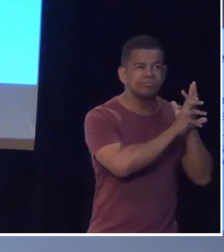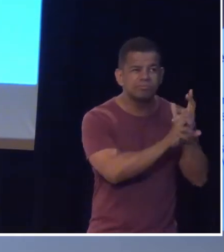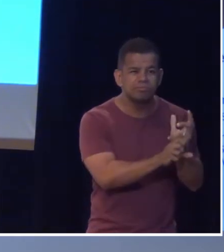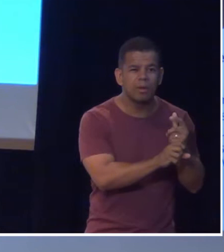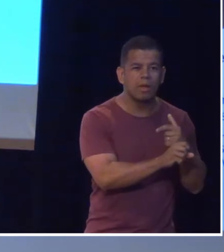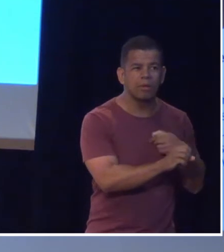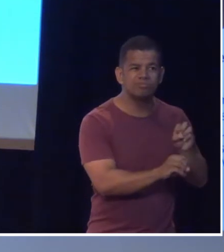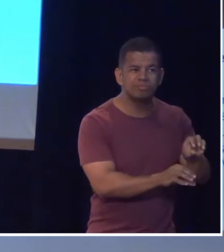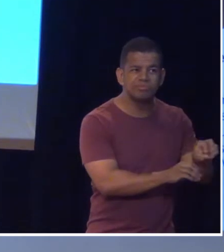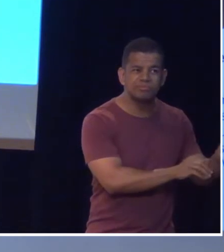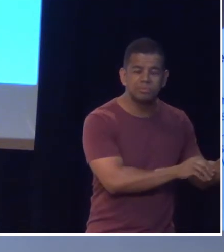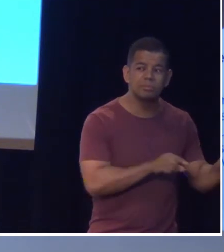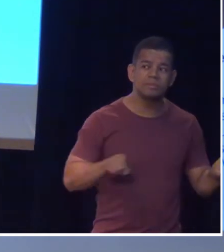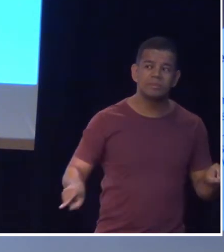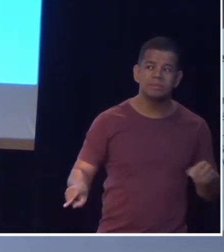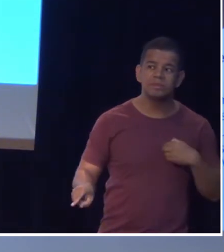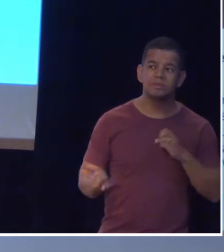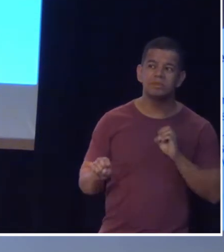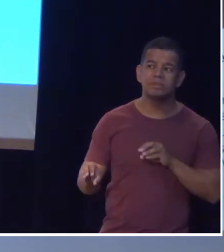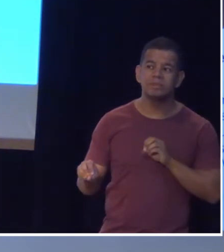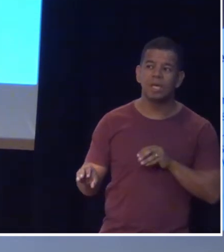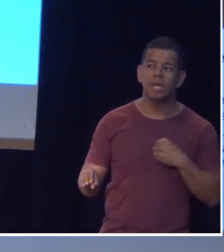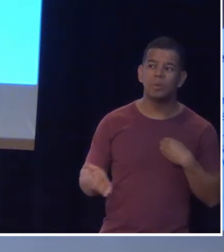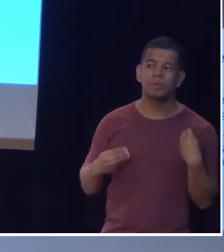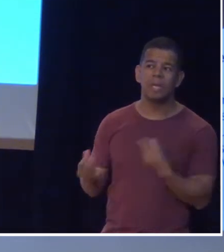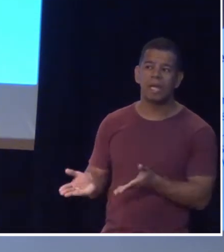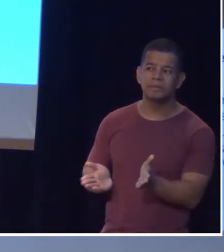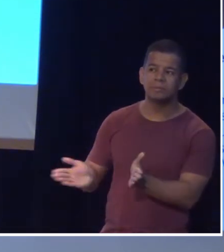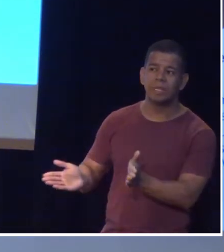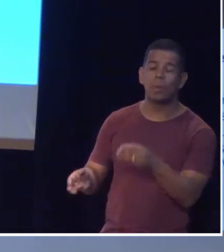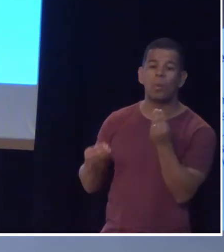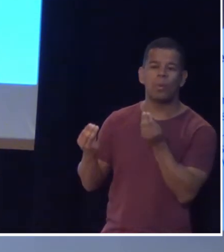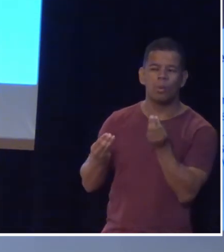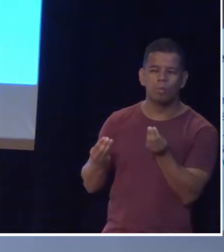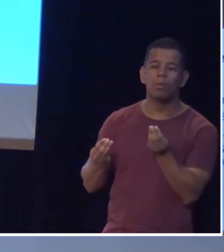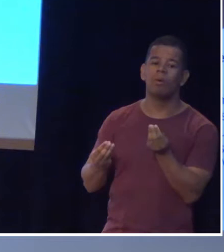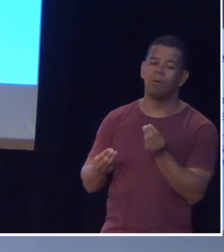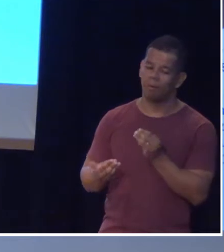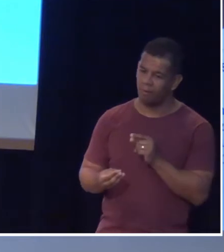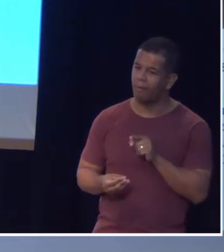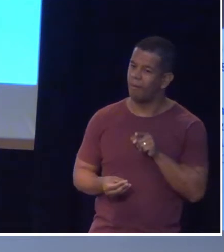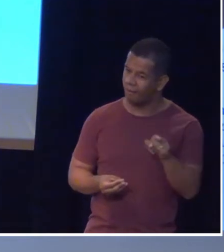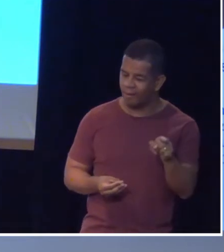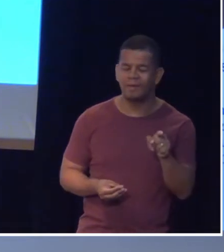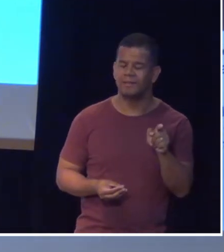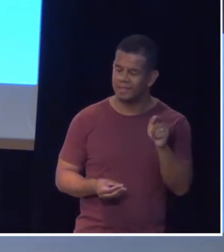meu aluno, né? E eu tenho certeza que eu aprendi muito depois que dei aula para o André. E, na verdade, ele que me deu